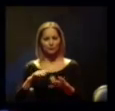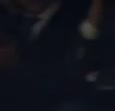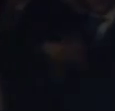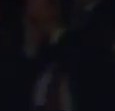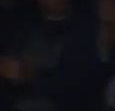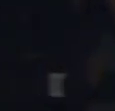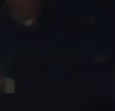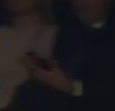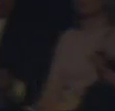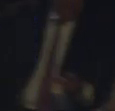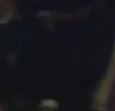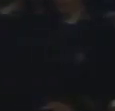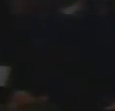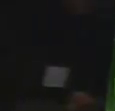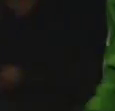favor.